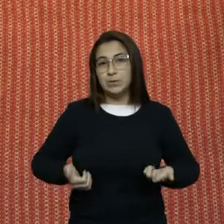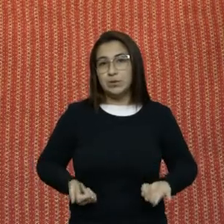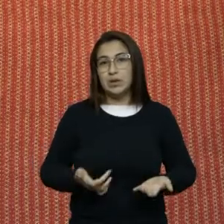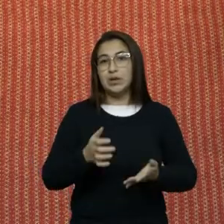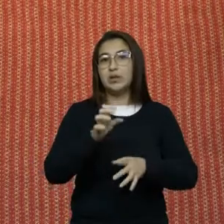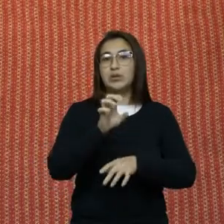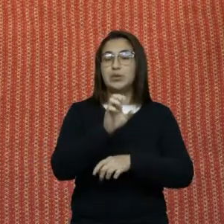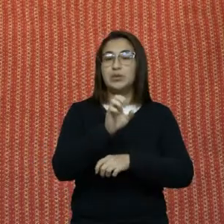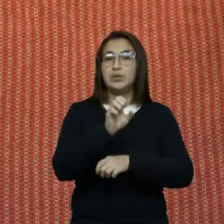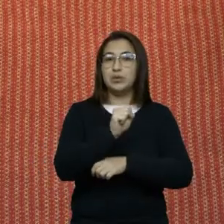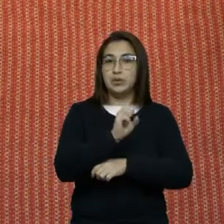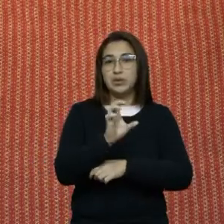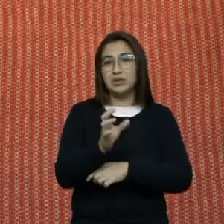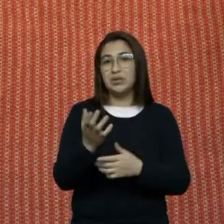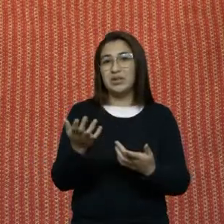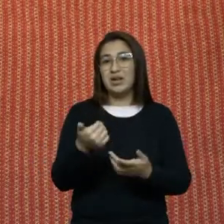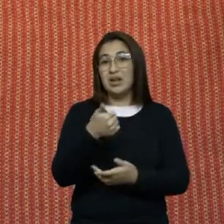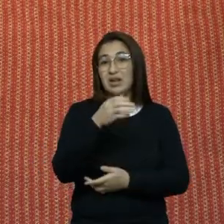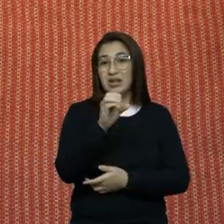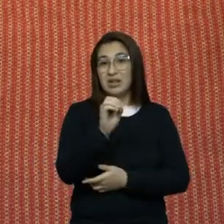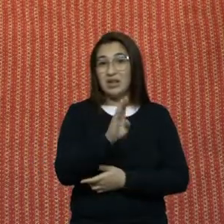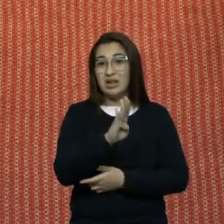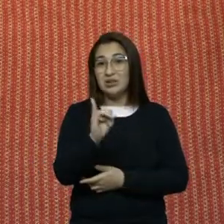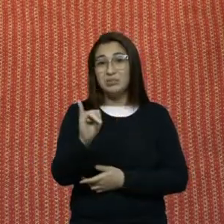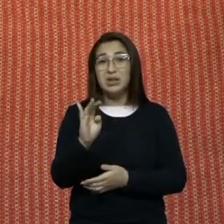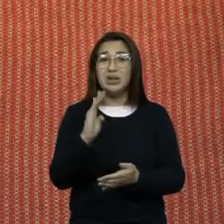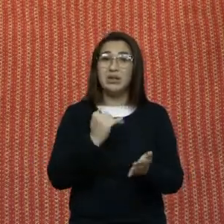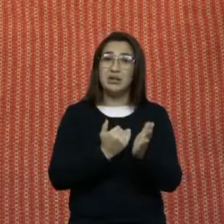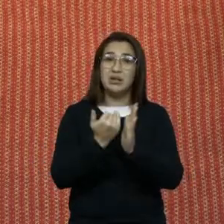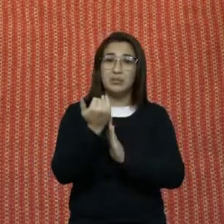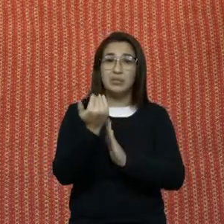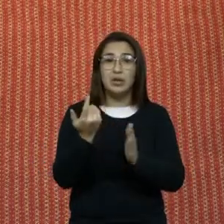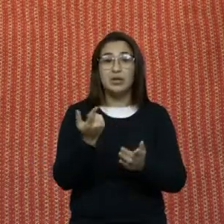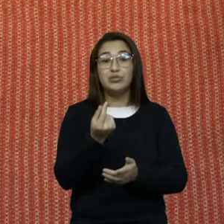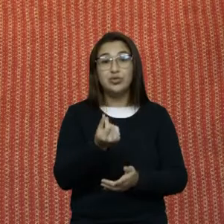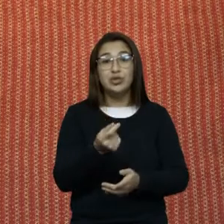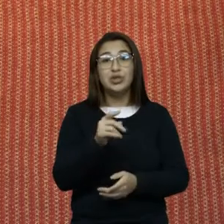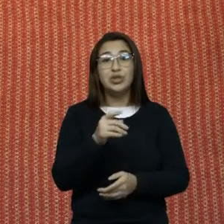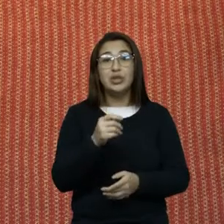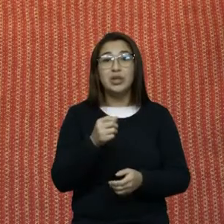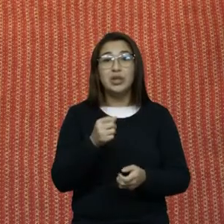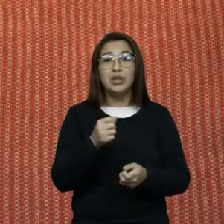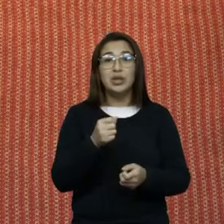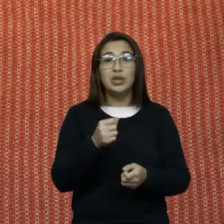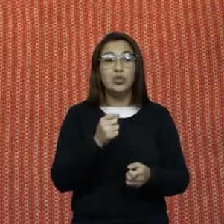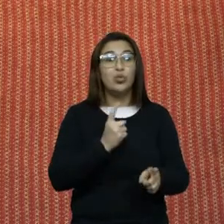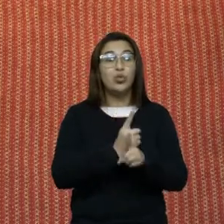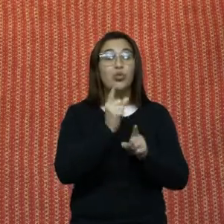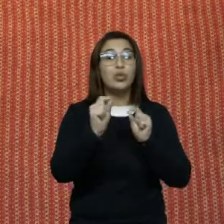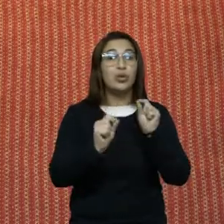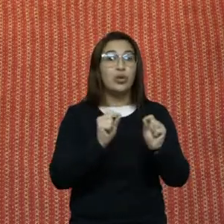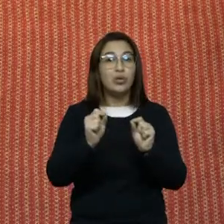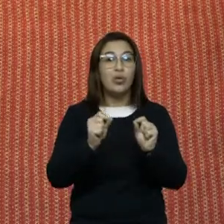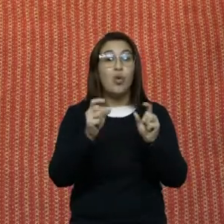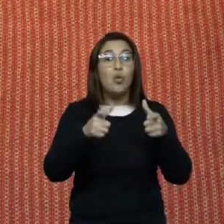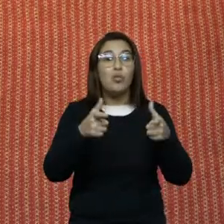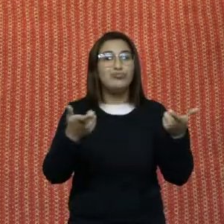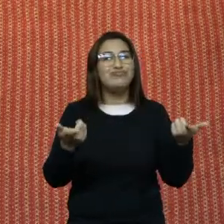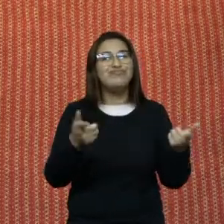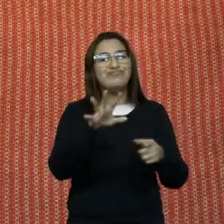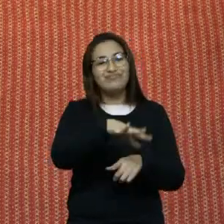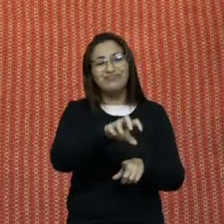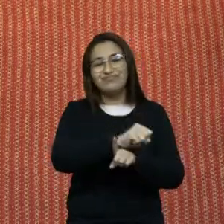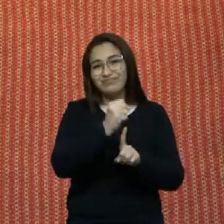Santa Catarina São 10 bilhões a mais esse dinheiro vai sair da sociedade um projeto que diz de lei